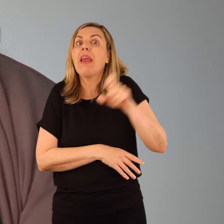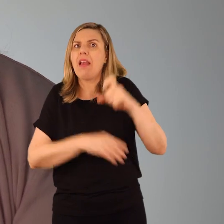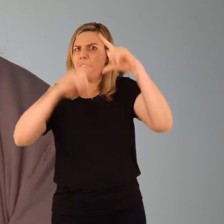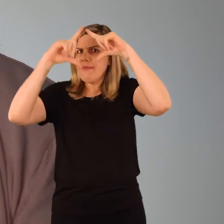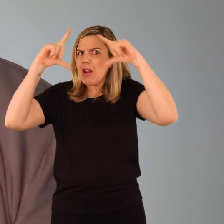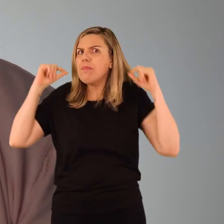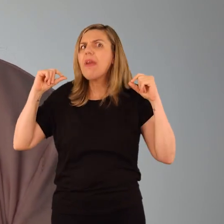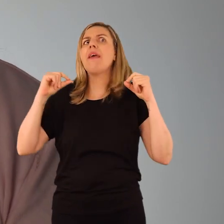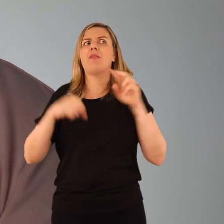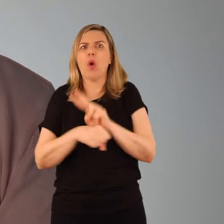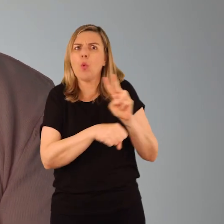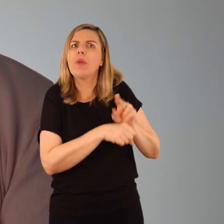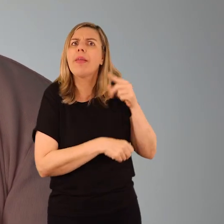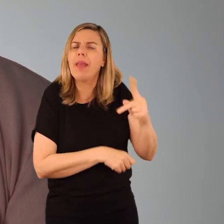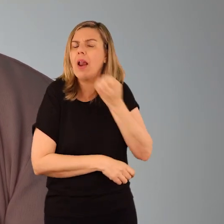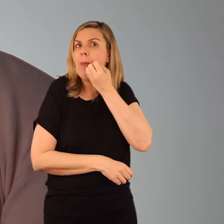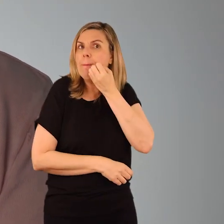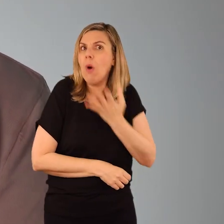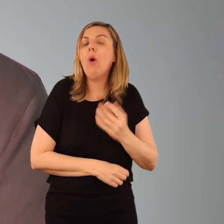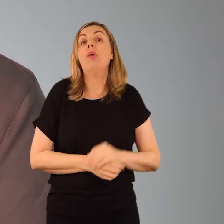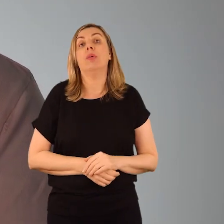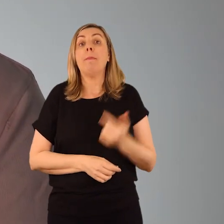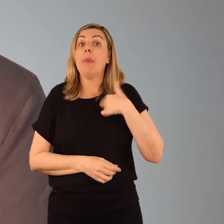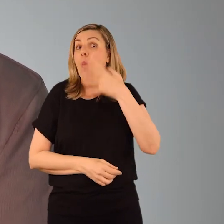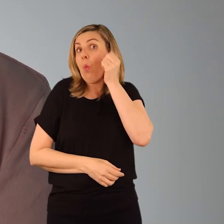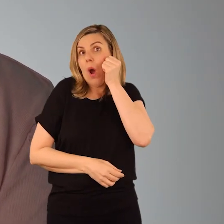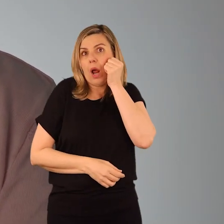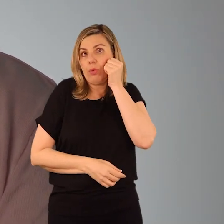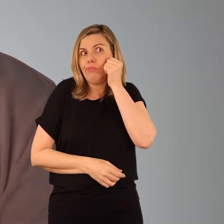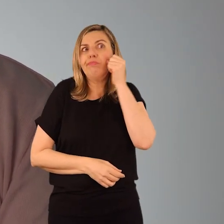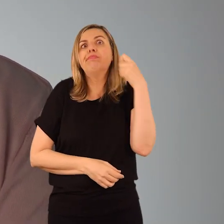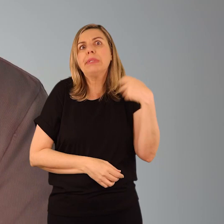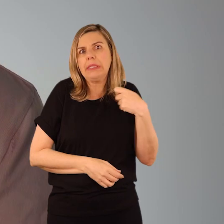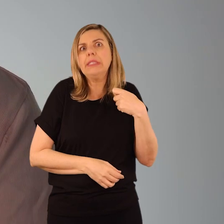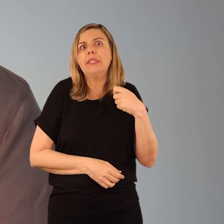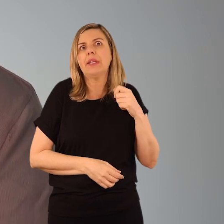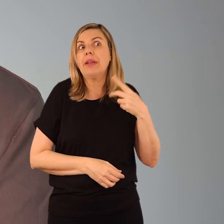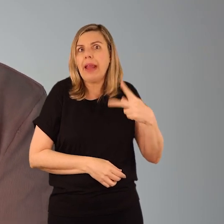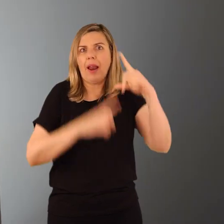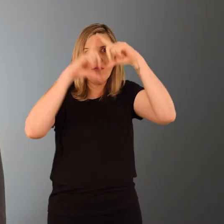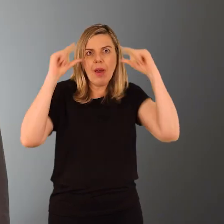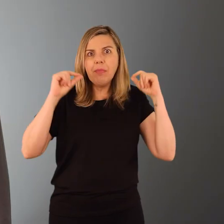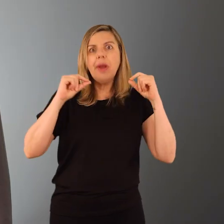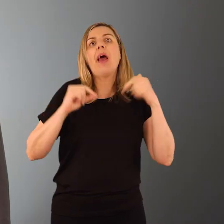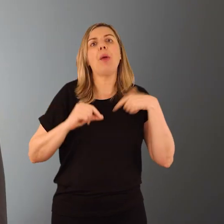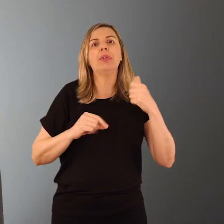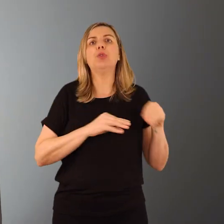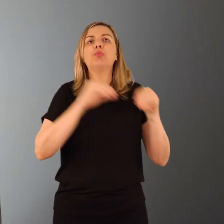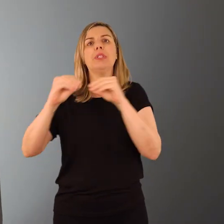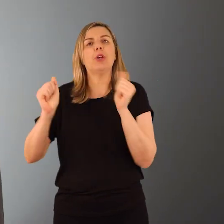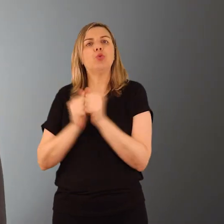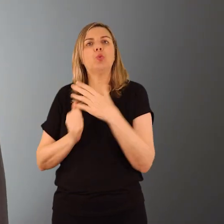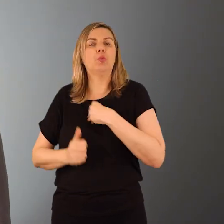ex-enfermeira, que vai ser bom para ela, né? E que ela vai precisar do meu quarto. E que aí eu vou ter que morar com o filho dela. Aí esse